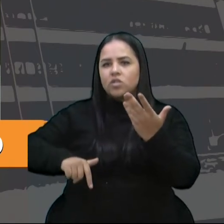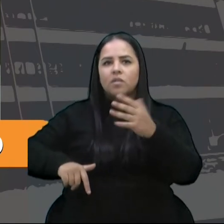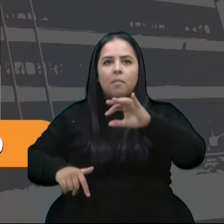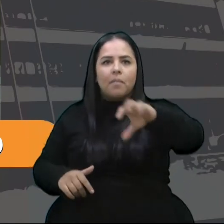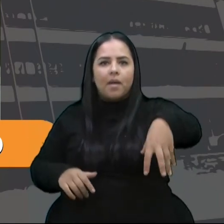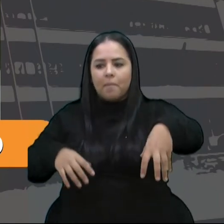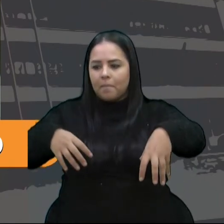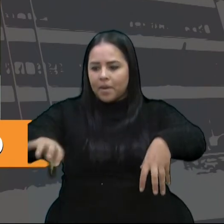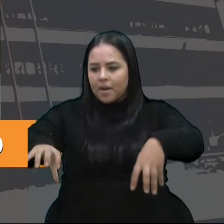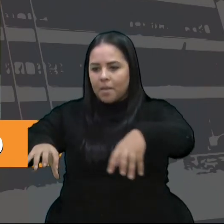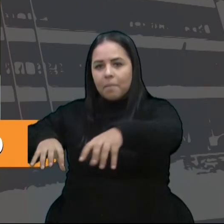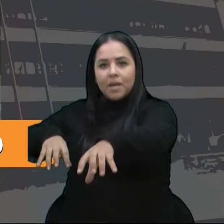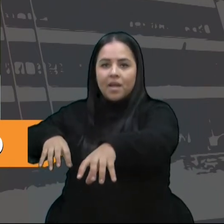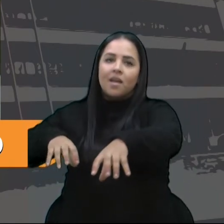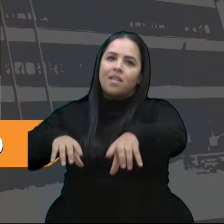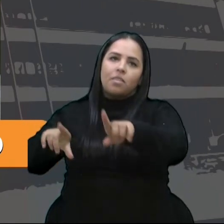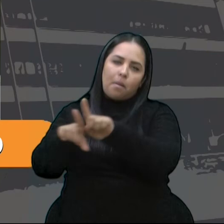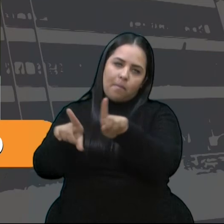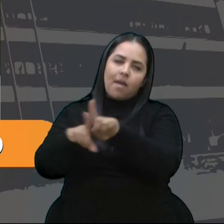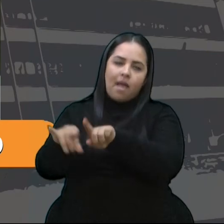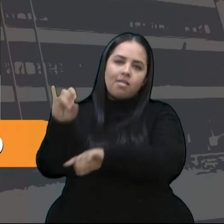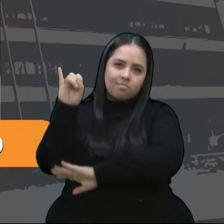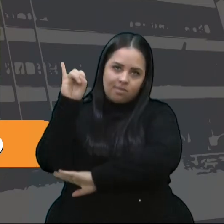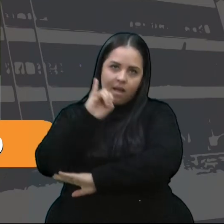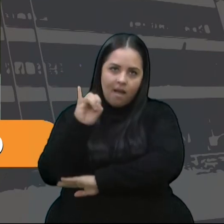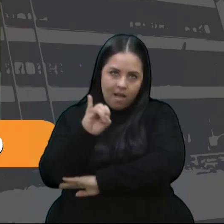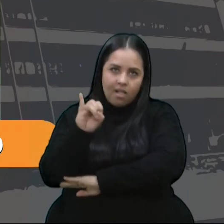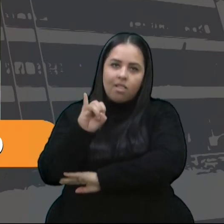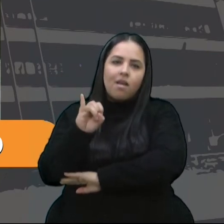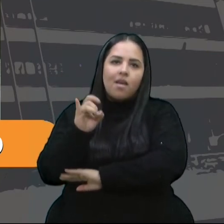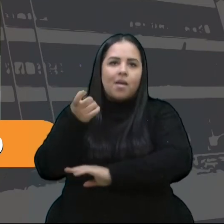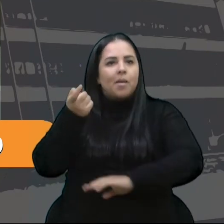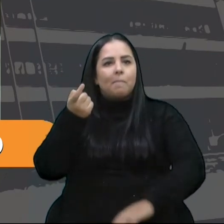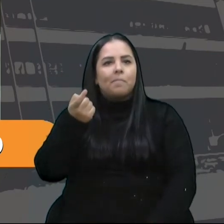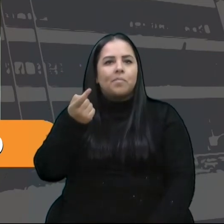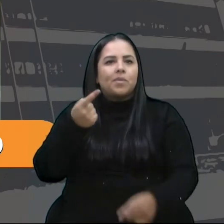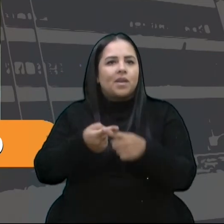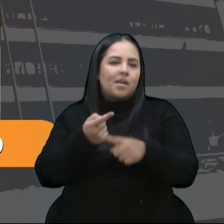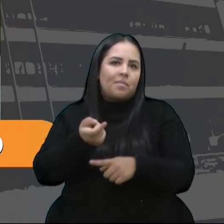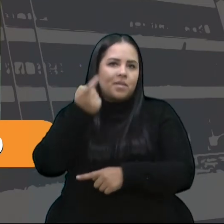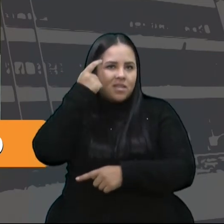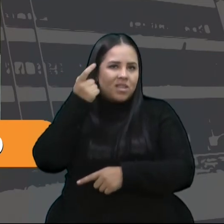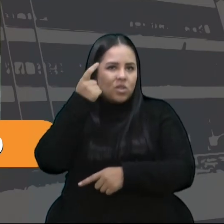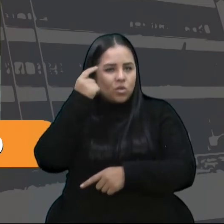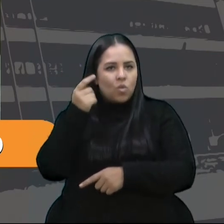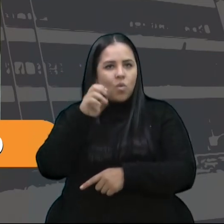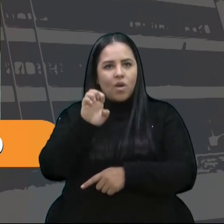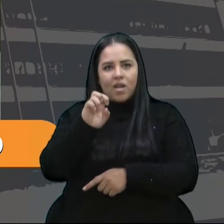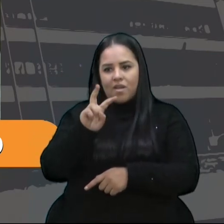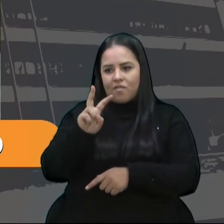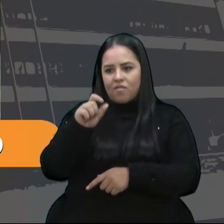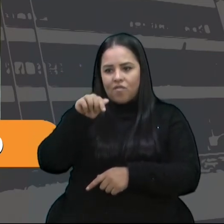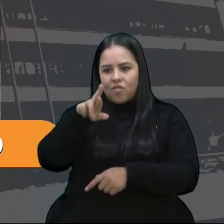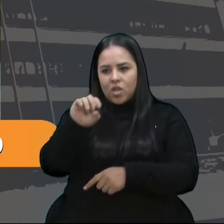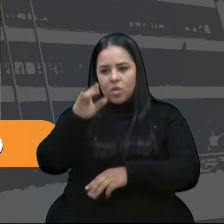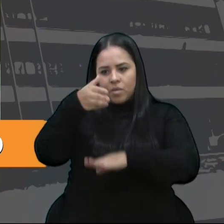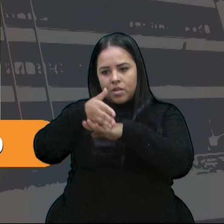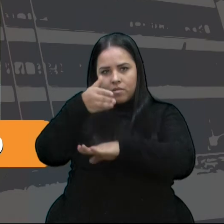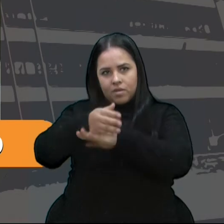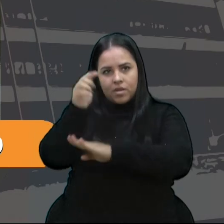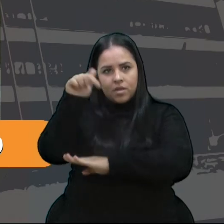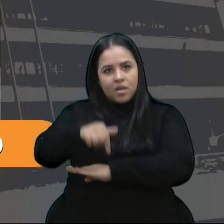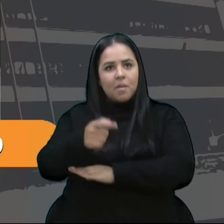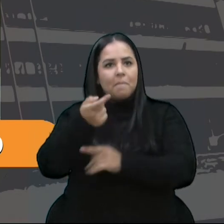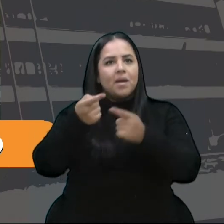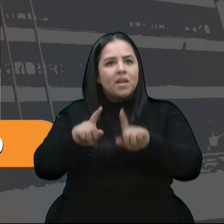inclusive a Itália, né? Levando em conta a participação do Evandro aqui, mas pegando aqui na América